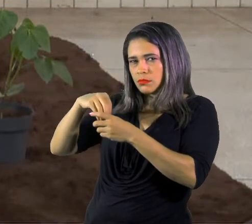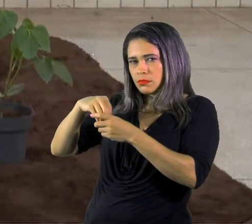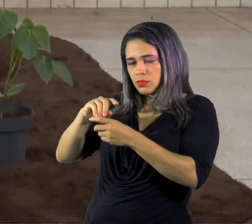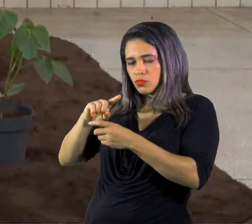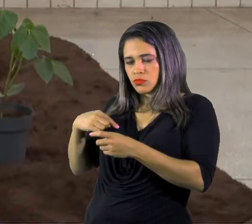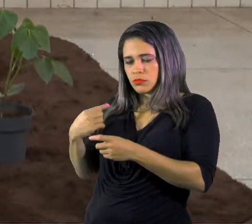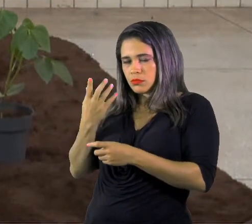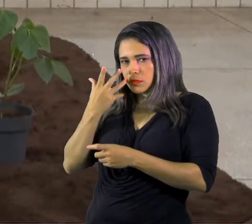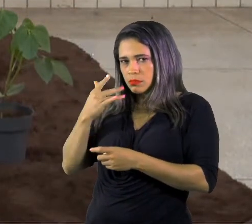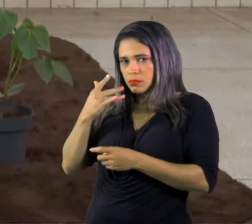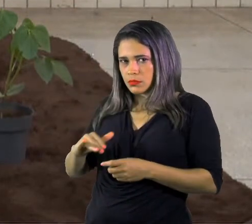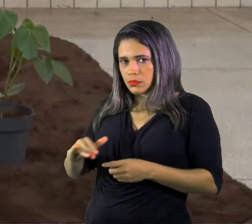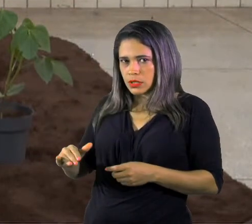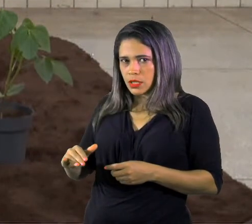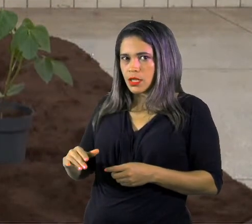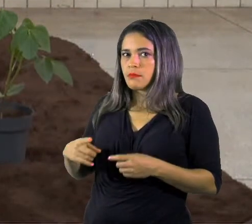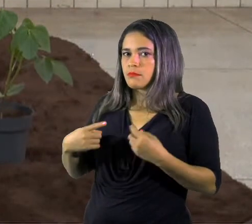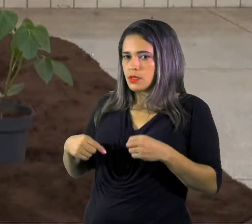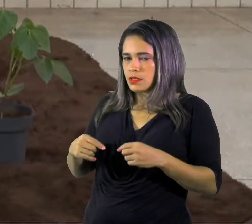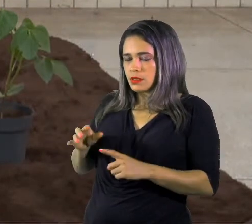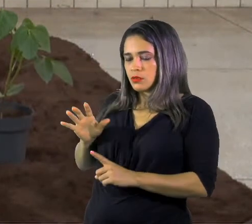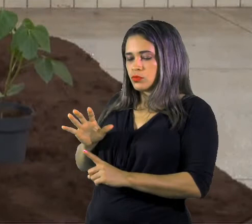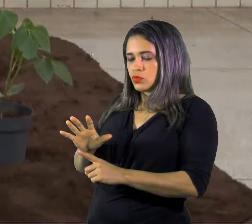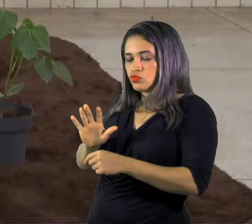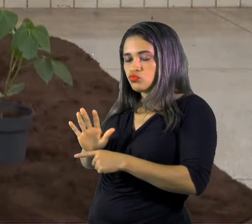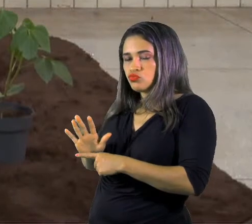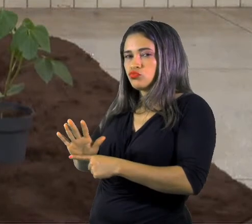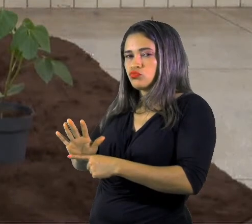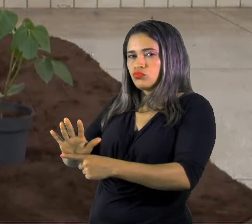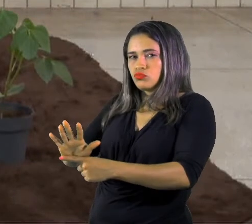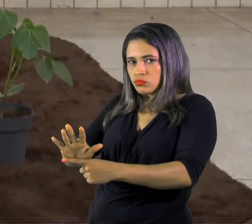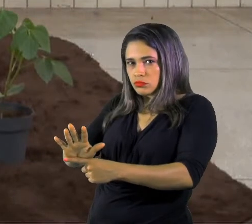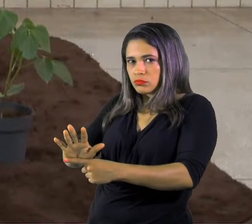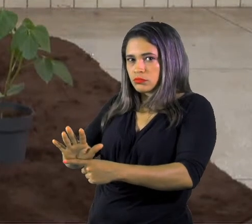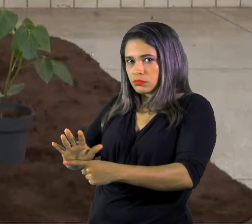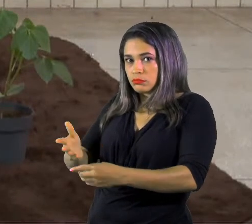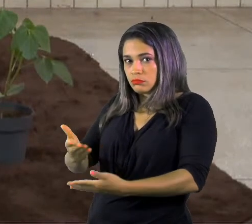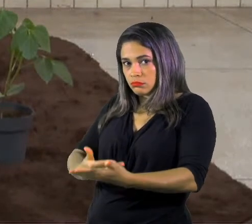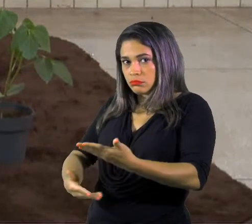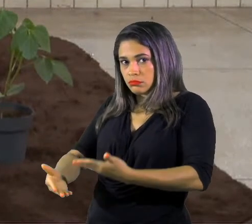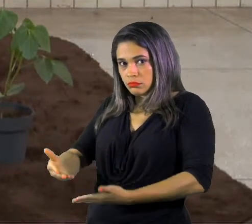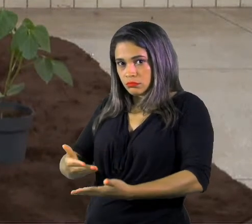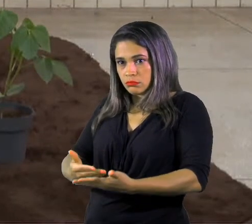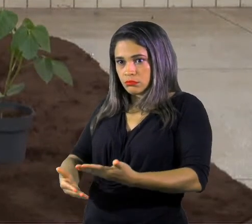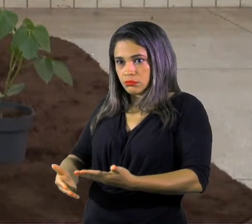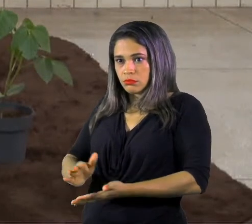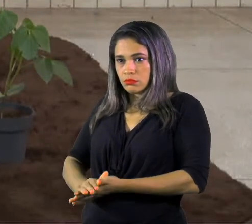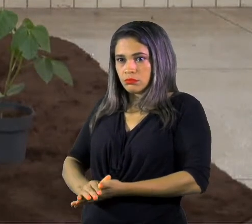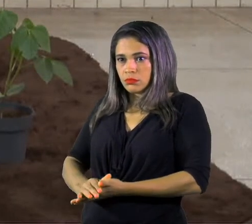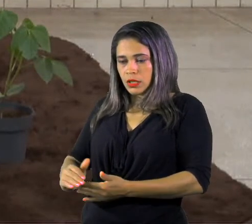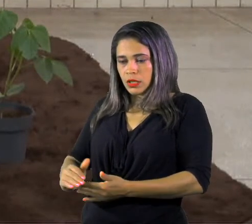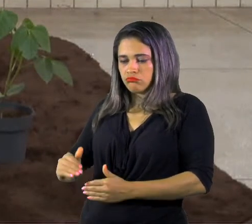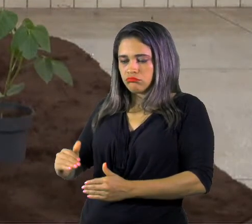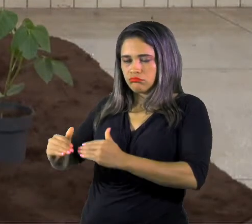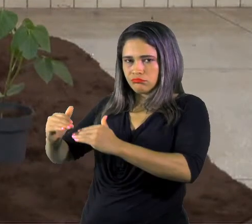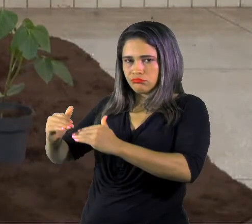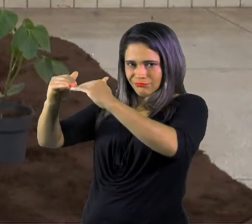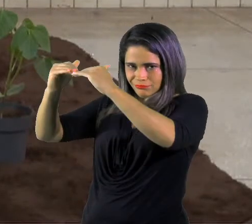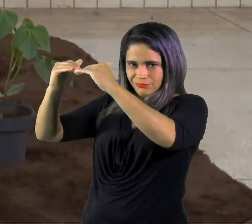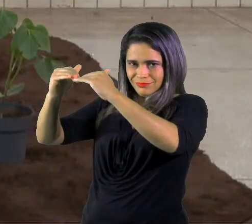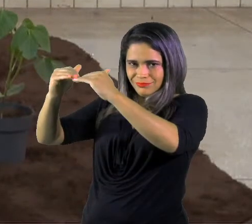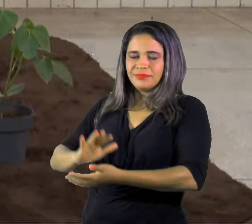crianças e depende do nosso auxílio, da nossa mediação, para que isso não morra à medida que eles forem crescendo, né?